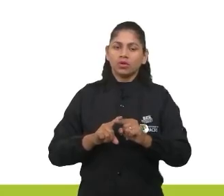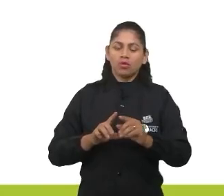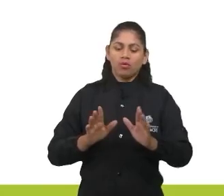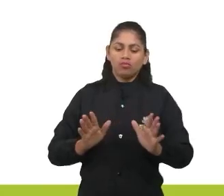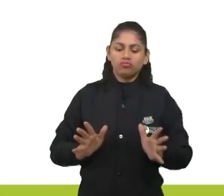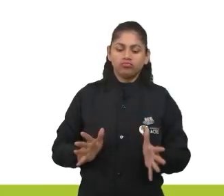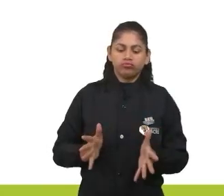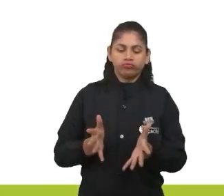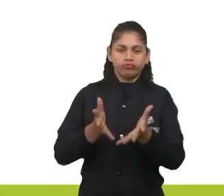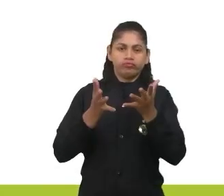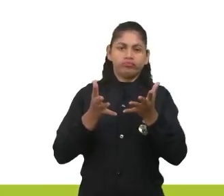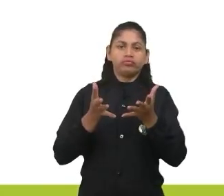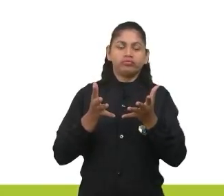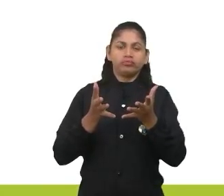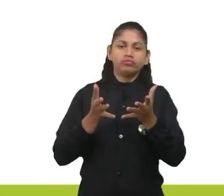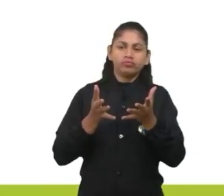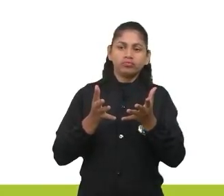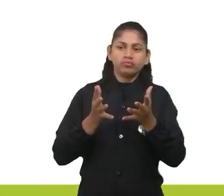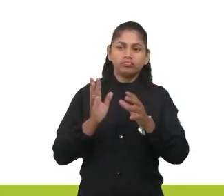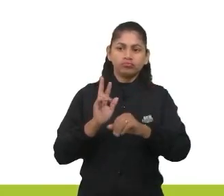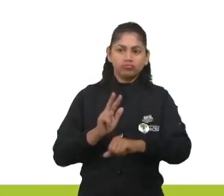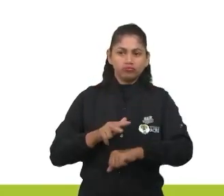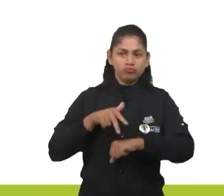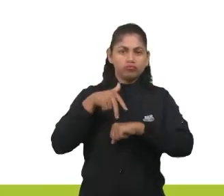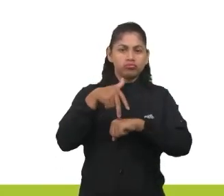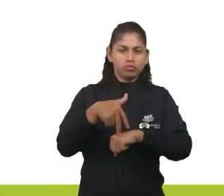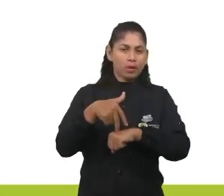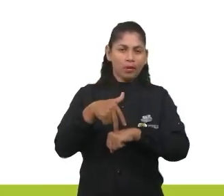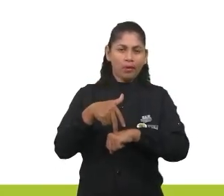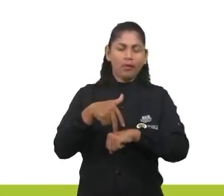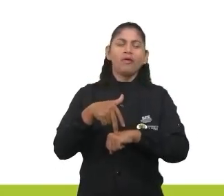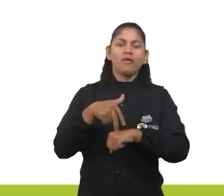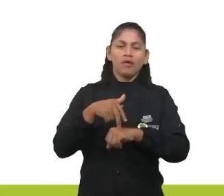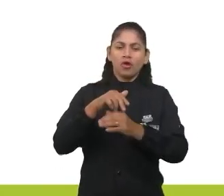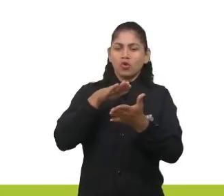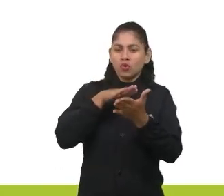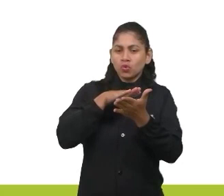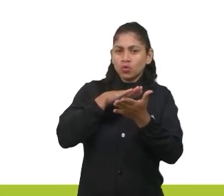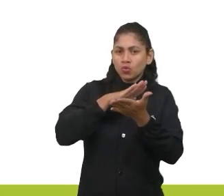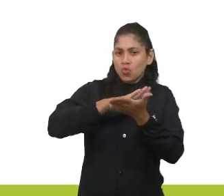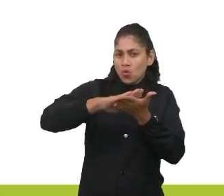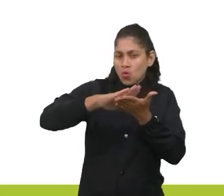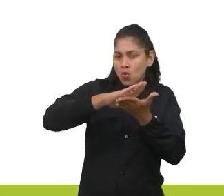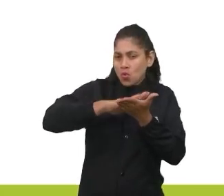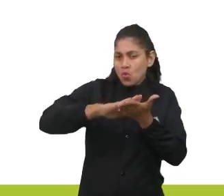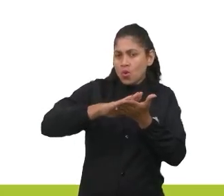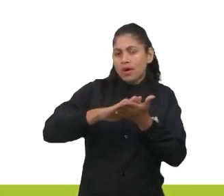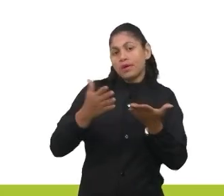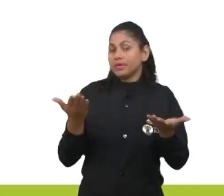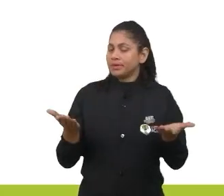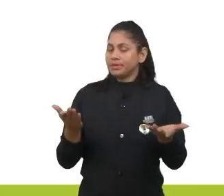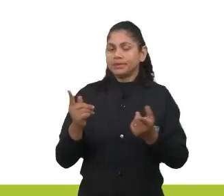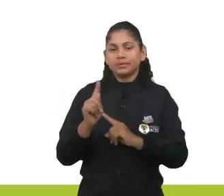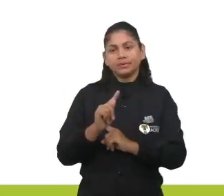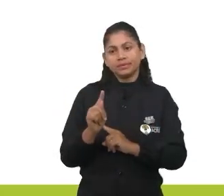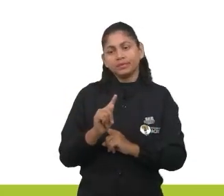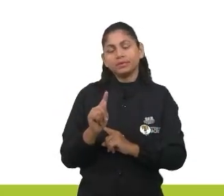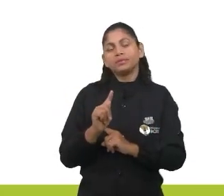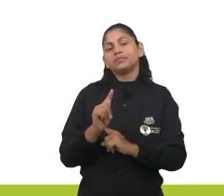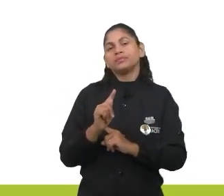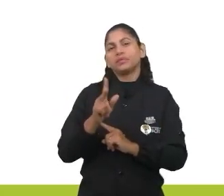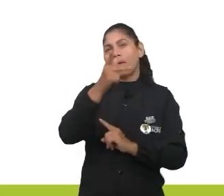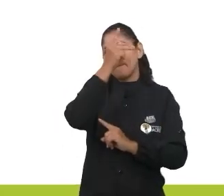status a quem as consome. Pelo contrário, muita gente passa a se definir por aquilo que consome. A pessoa passa a ter maior ou